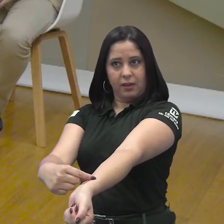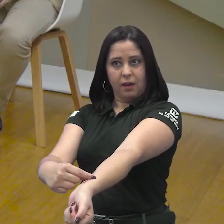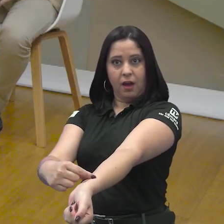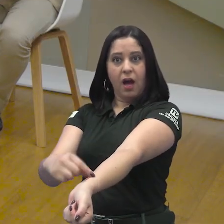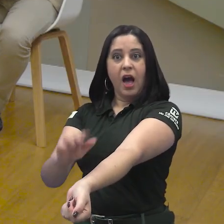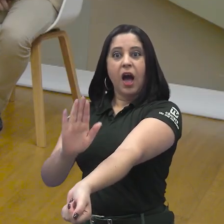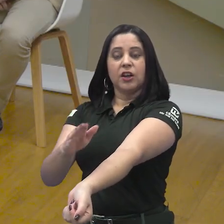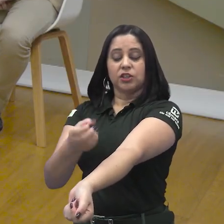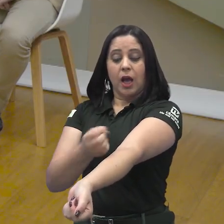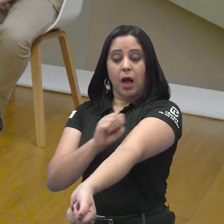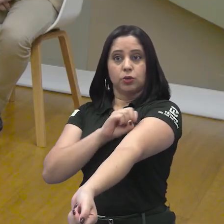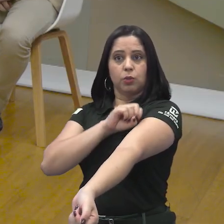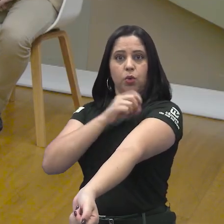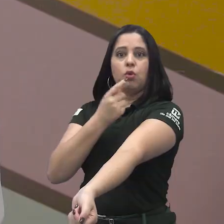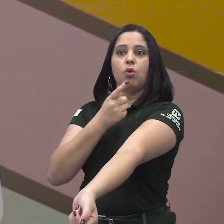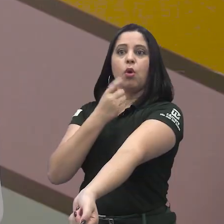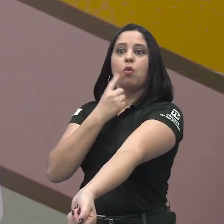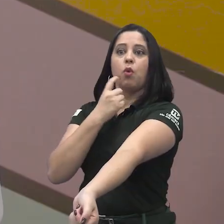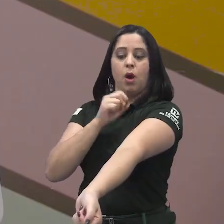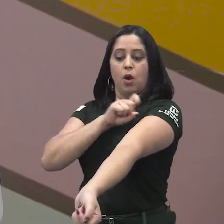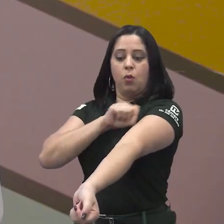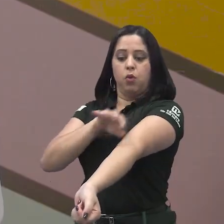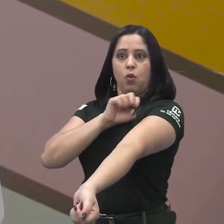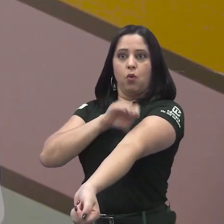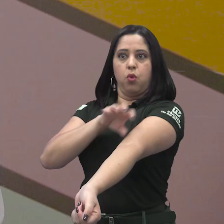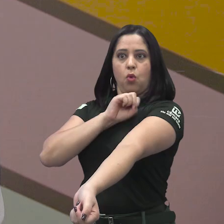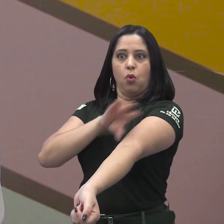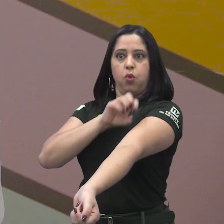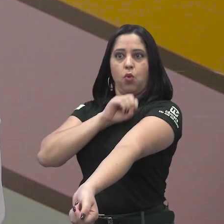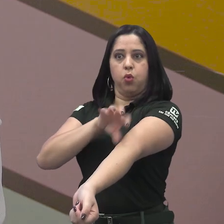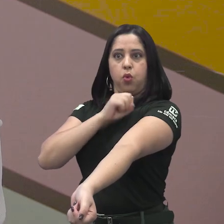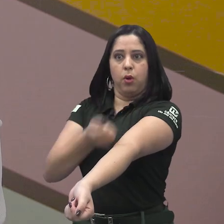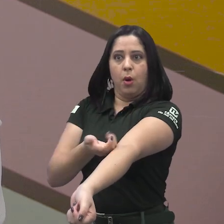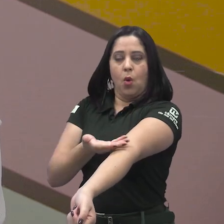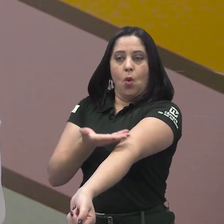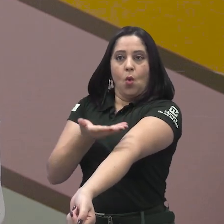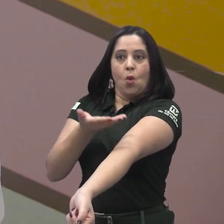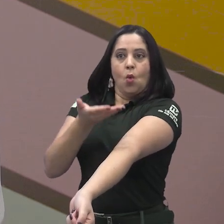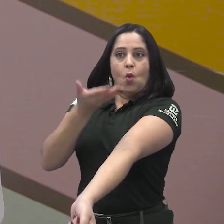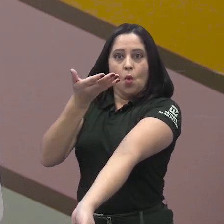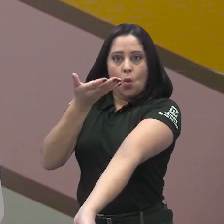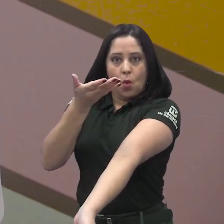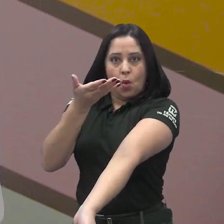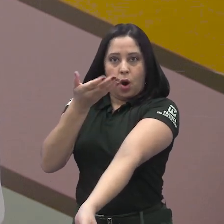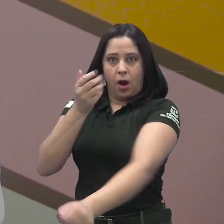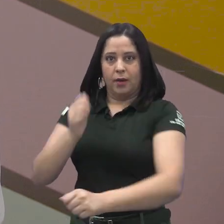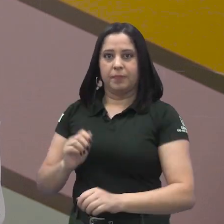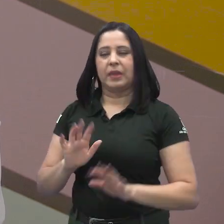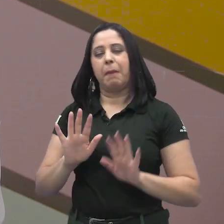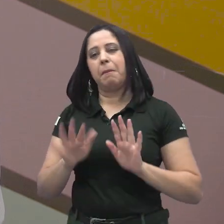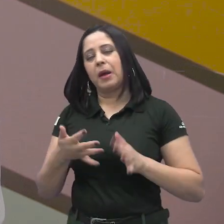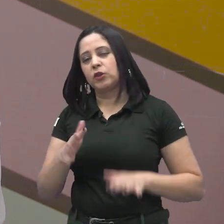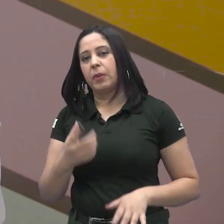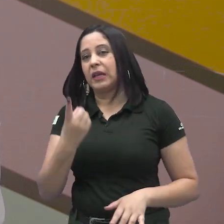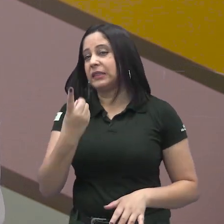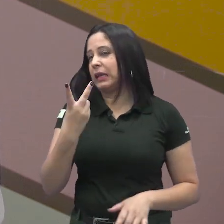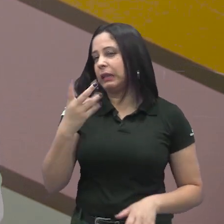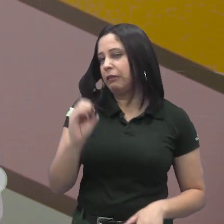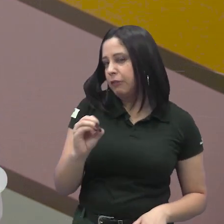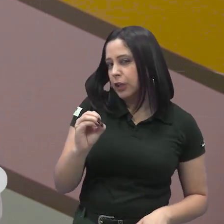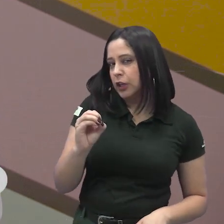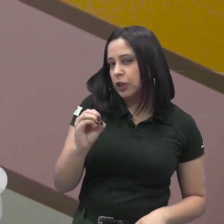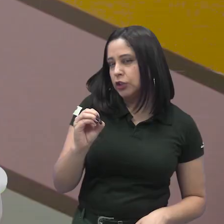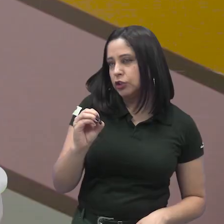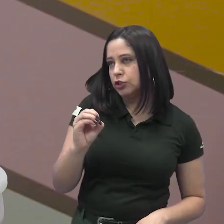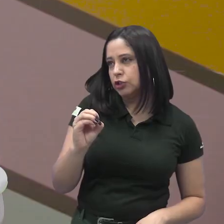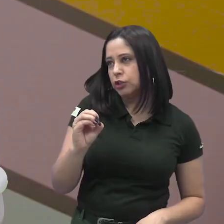se eleva além de níveis saudáveis. Geralmente a gente está falando de níveis em torno de 120 por